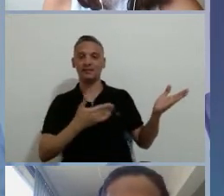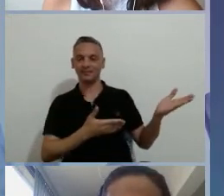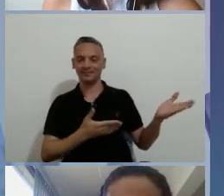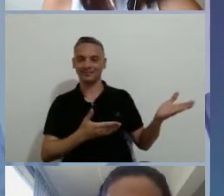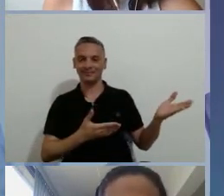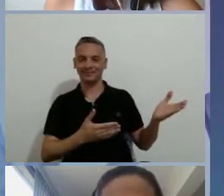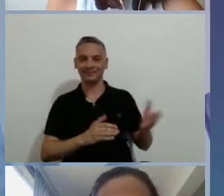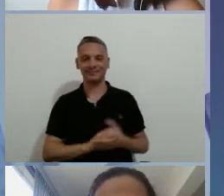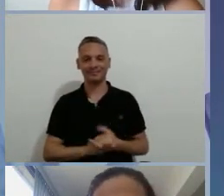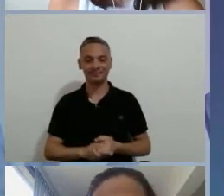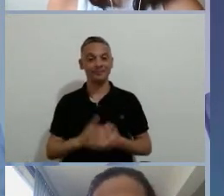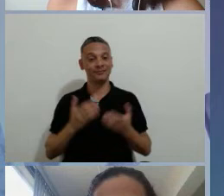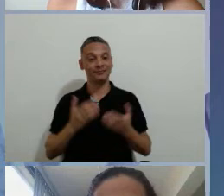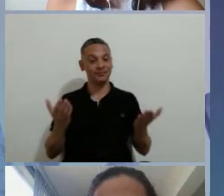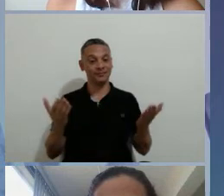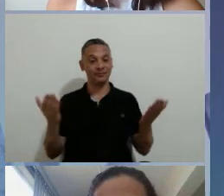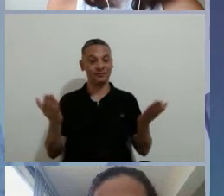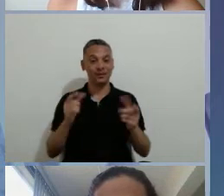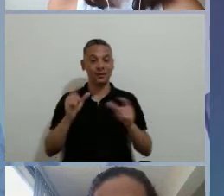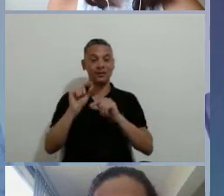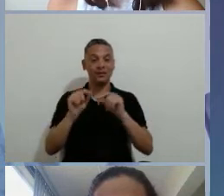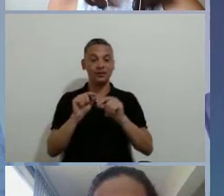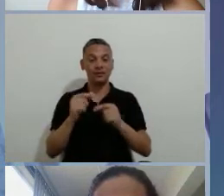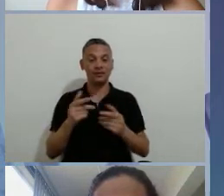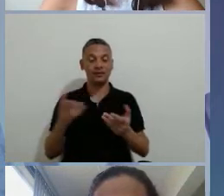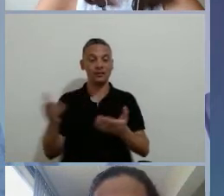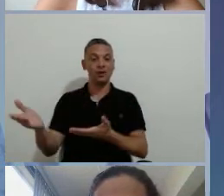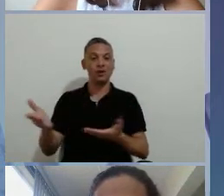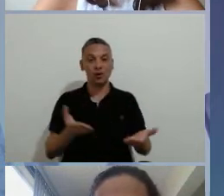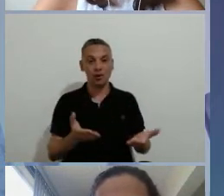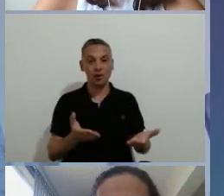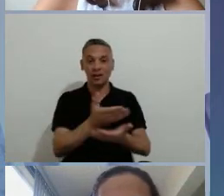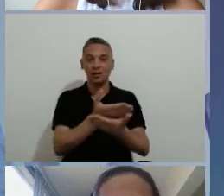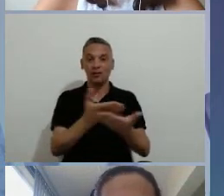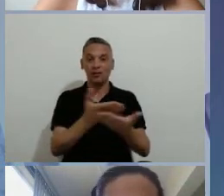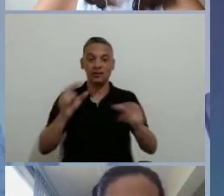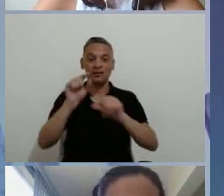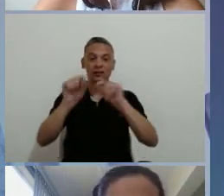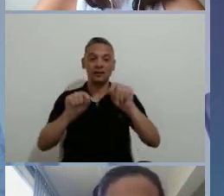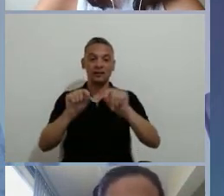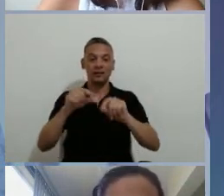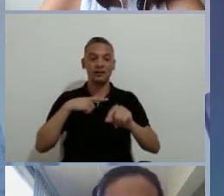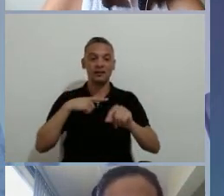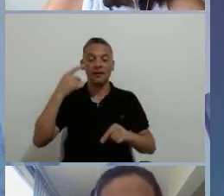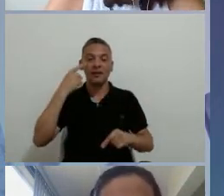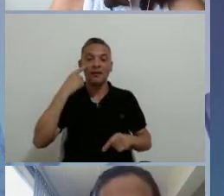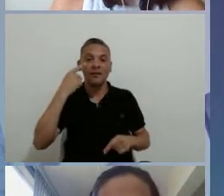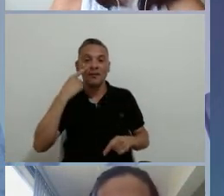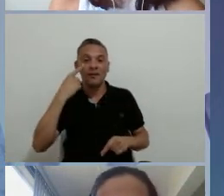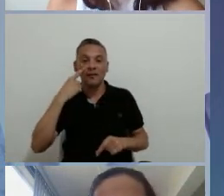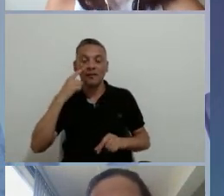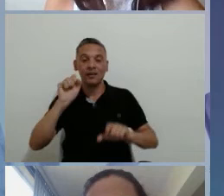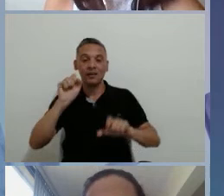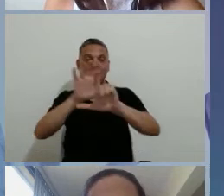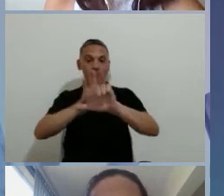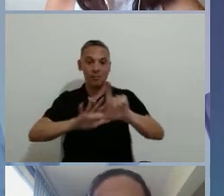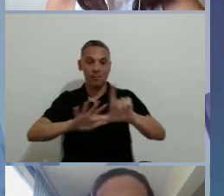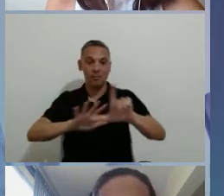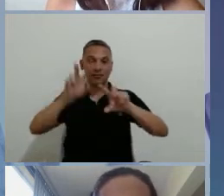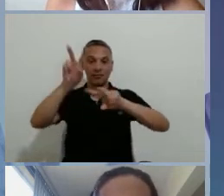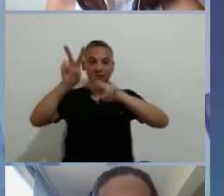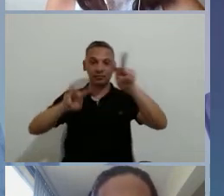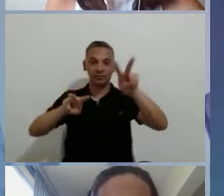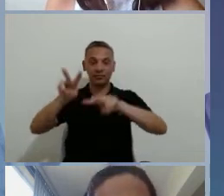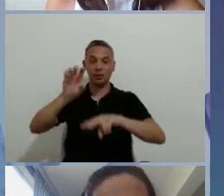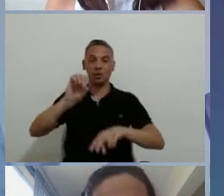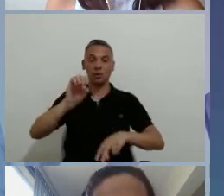Bom, e agora nós gostaríamos de convidar a todas e a todos para, enfim, navegar pelo ambiente do Observa e explorar os dados e as